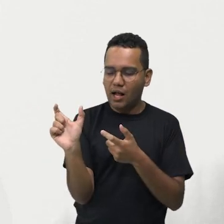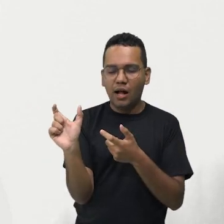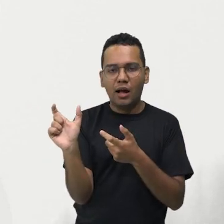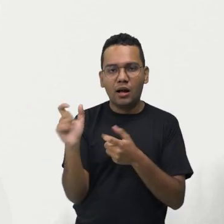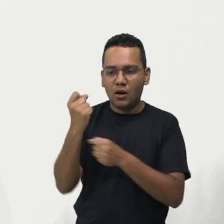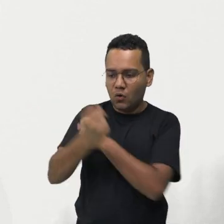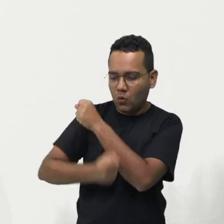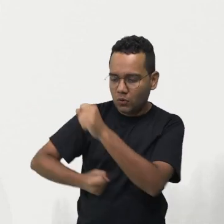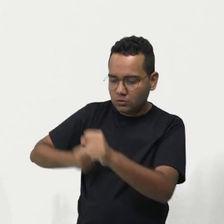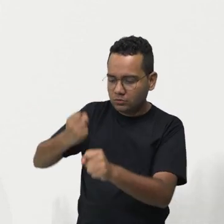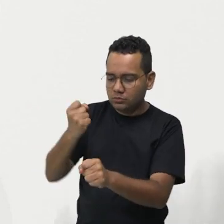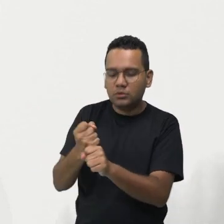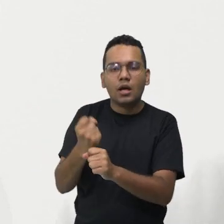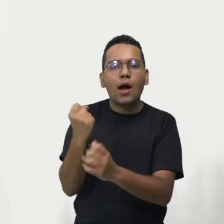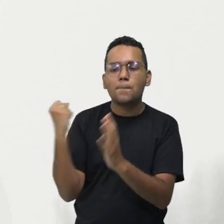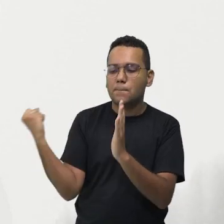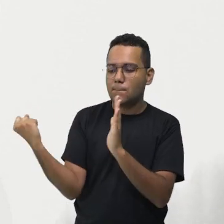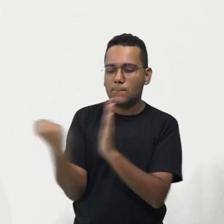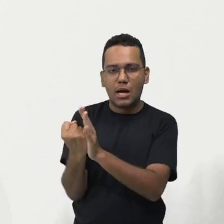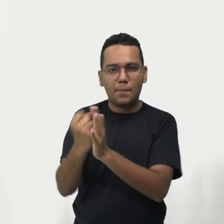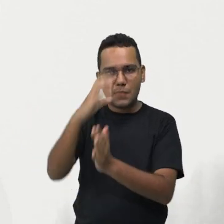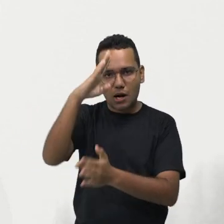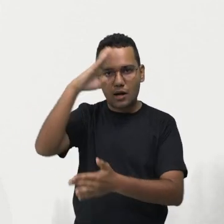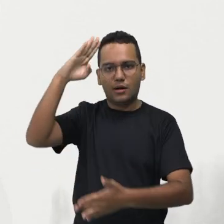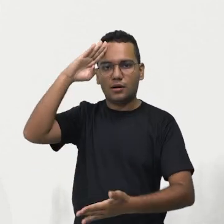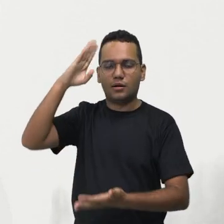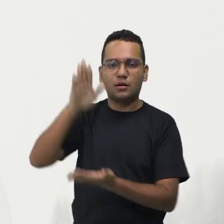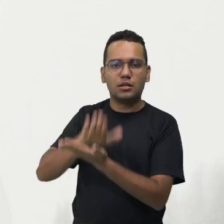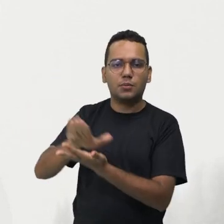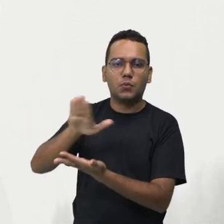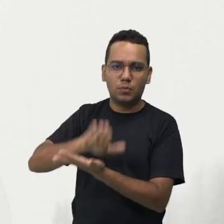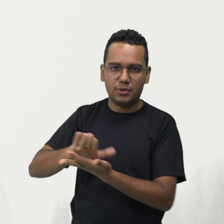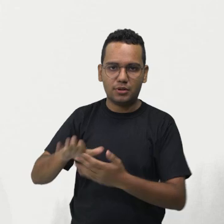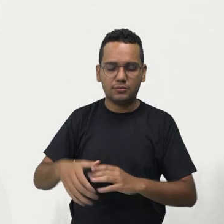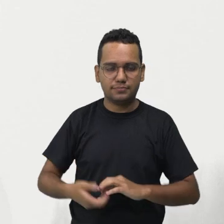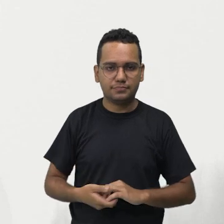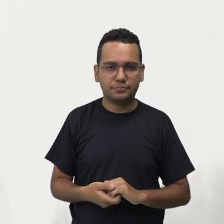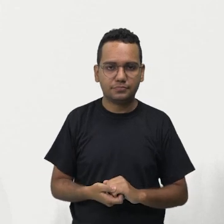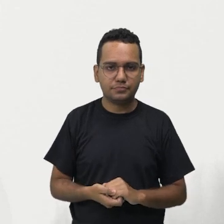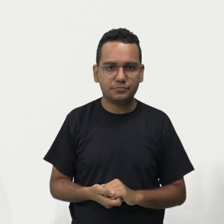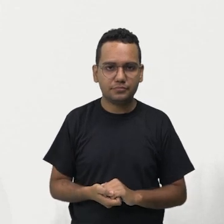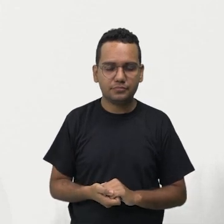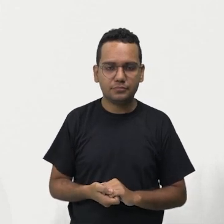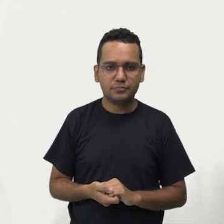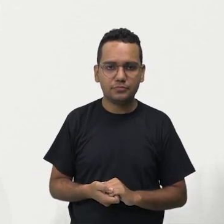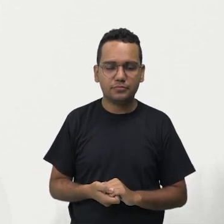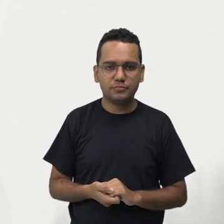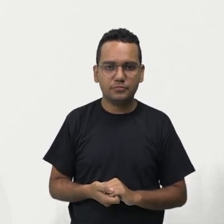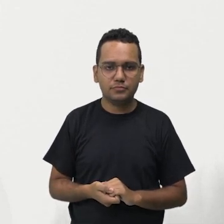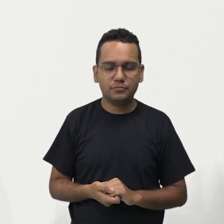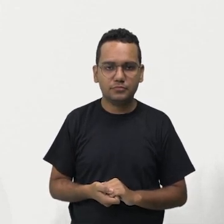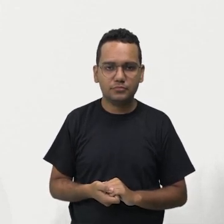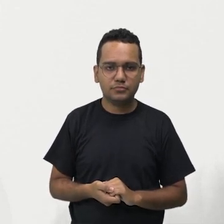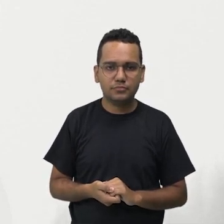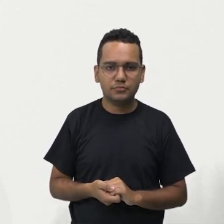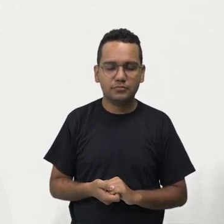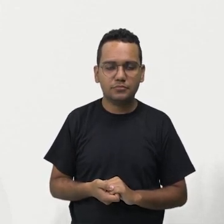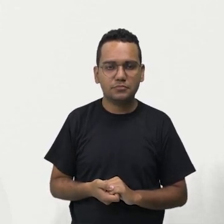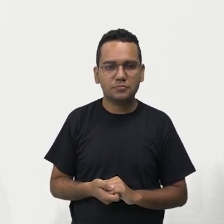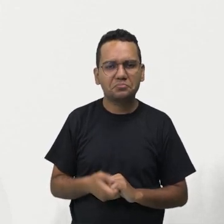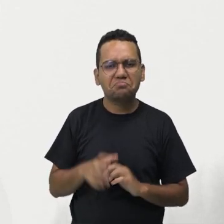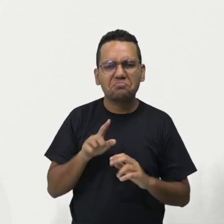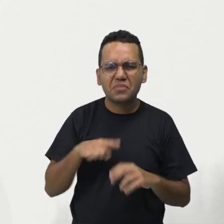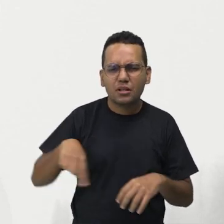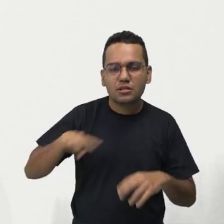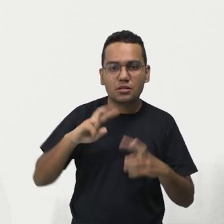ano, que também é mais uma forma de fazer referência ao texto original. E observem que esse trecho aí que